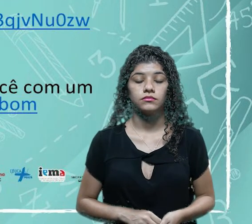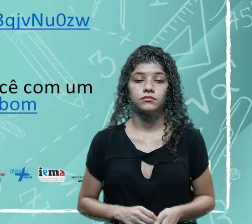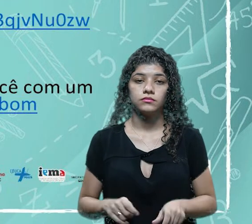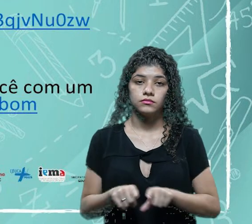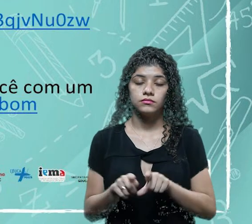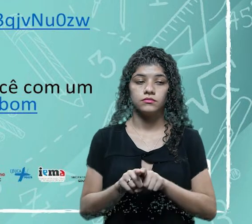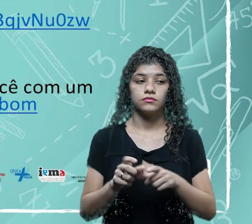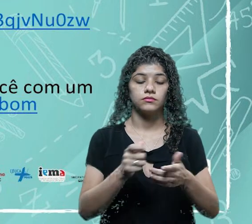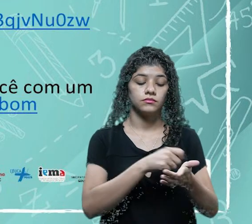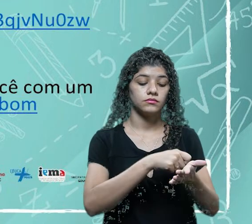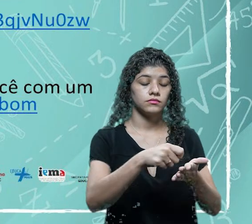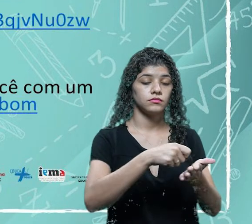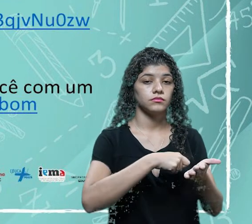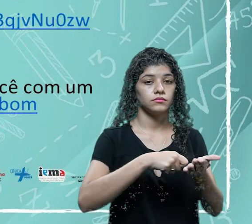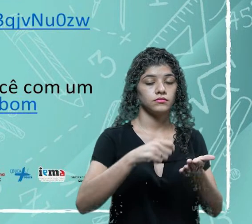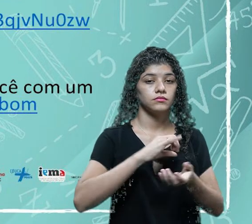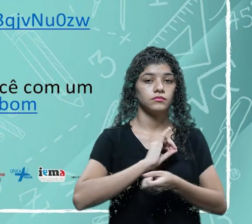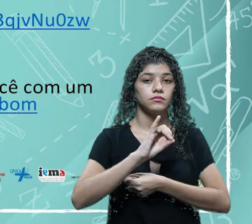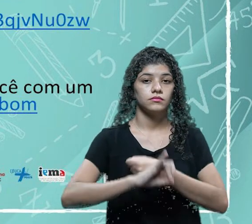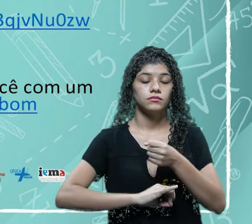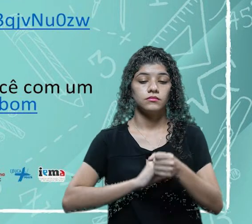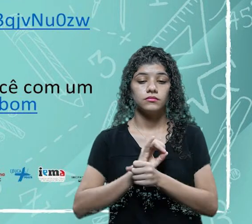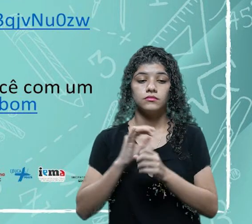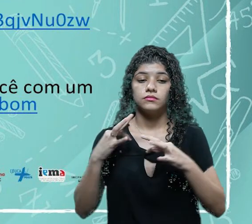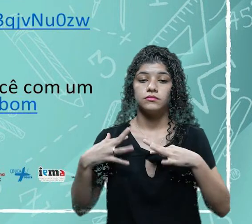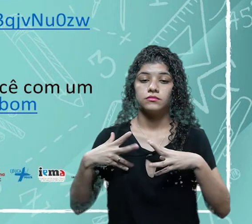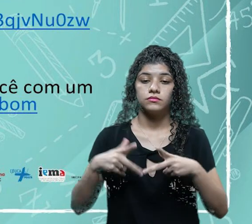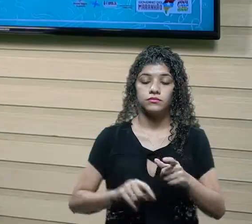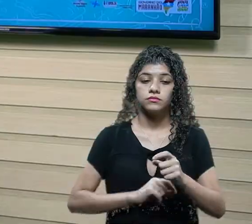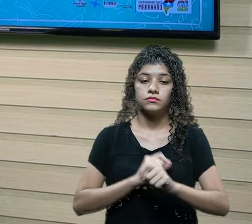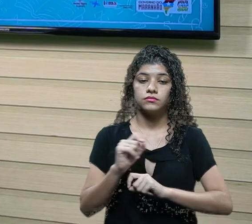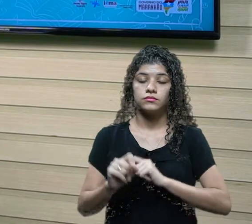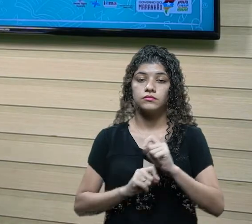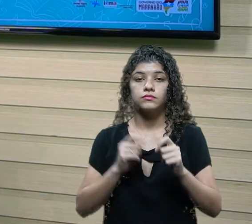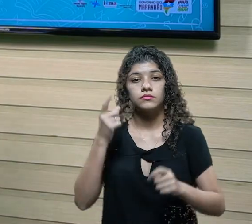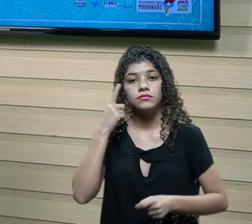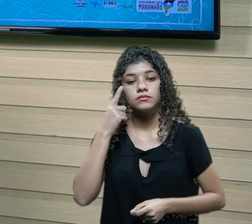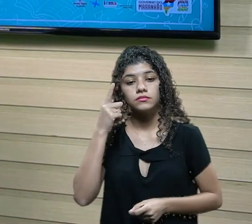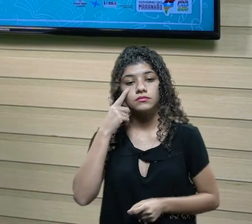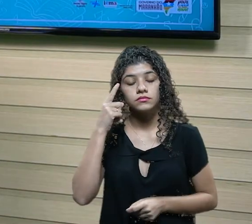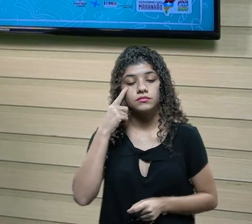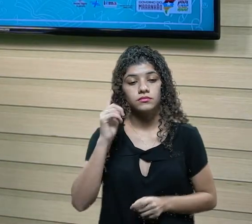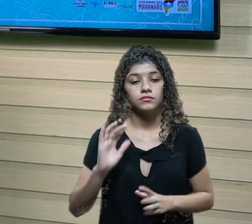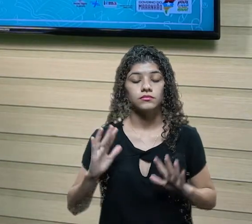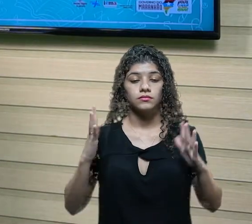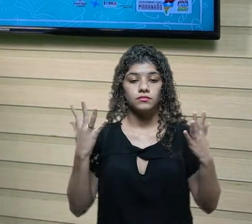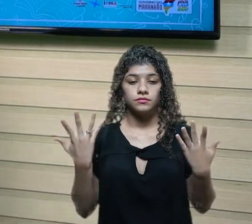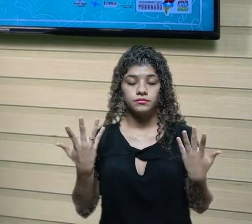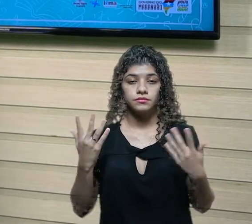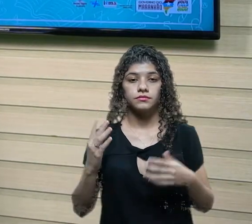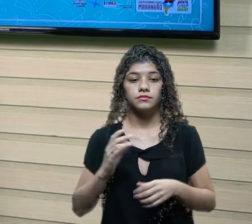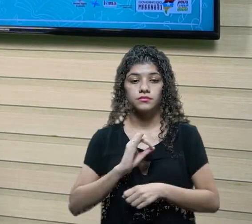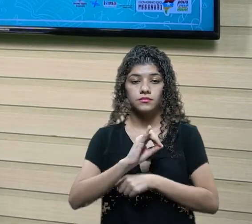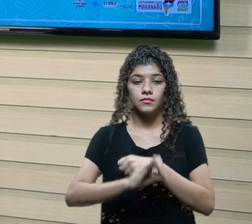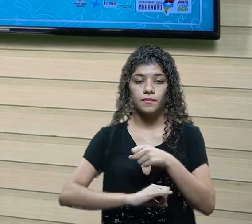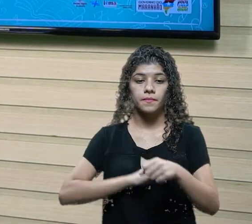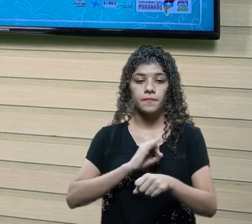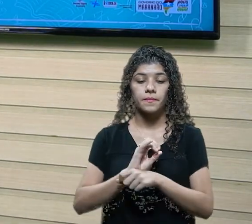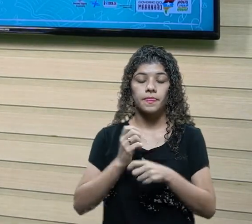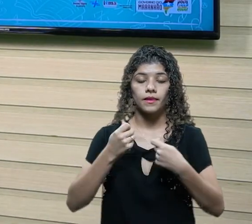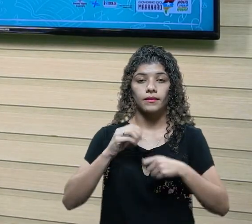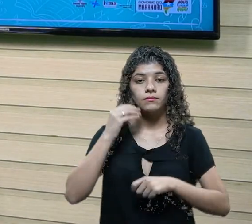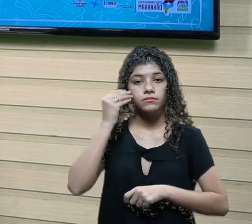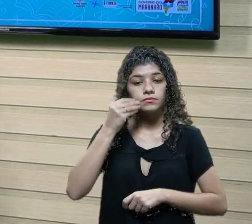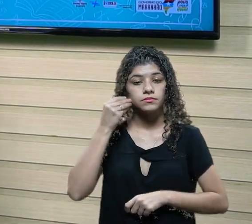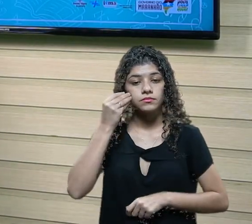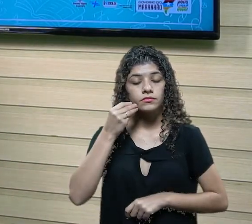né Sempre tem lá uma programação isso tudo é para ser pensado em um evento online A gente tem que